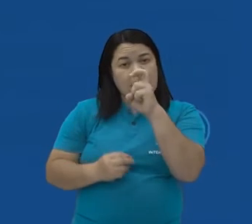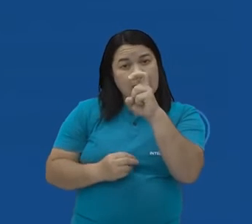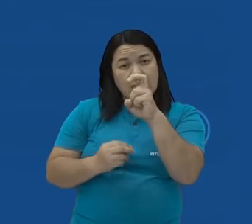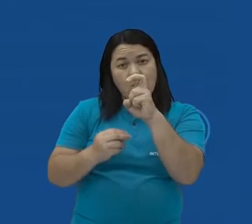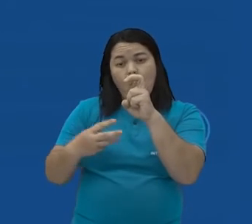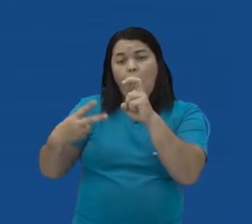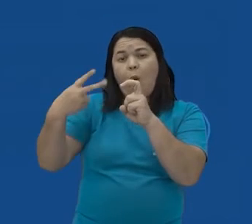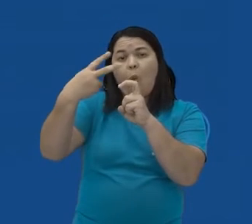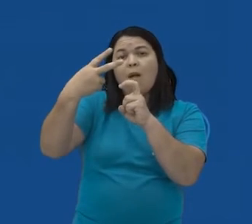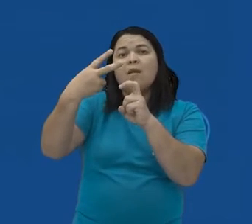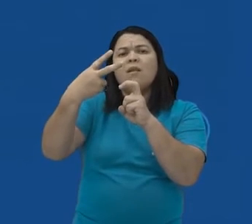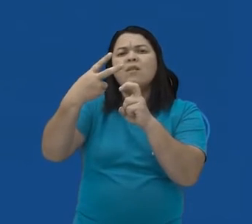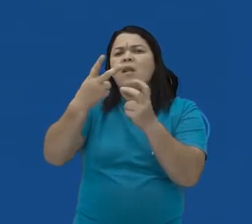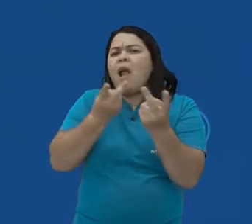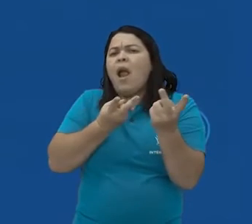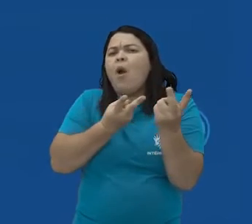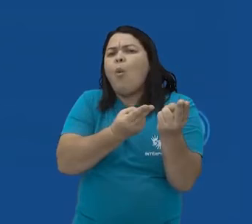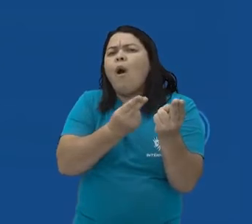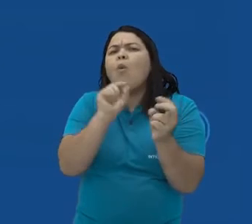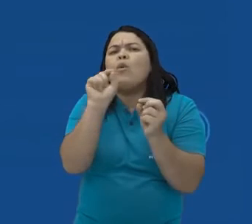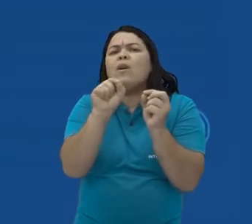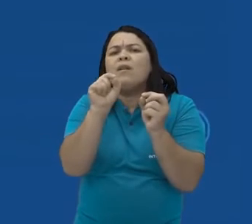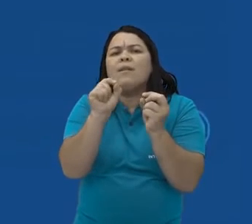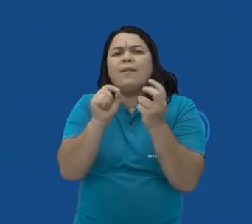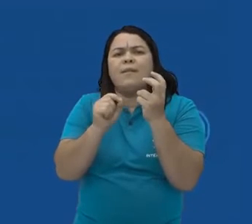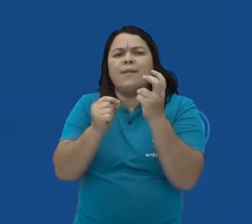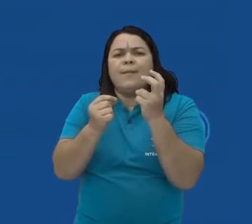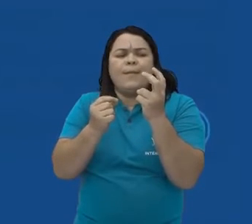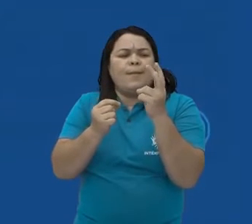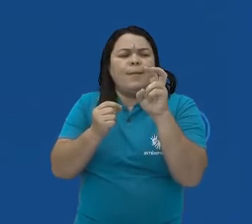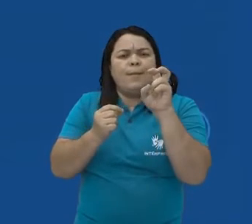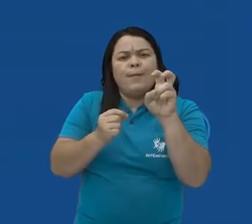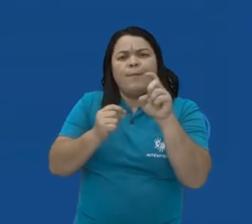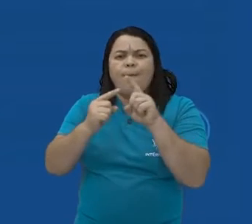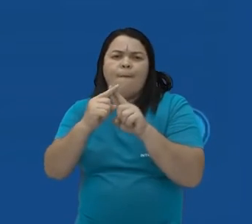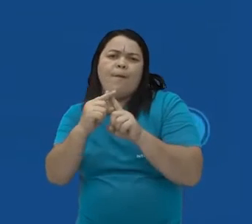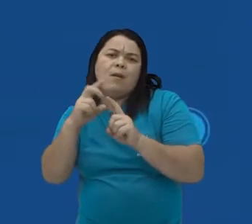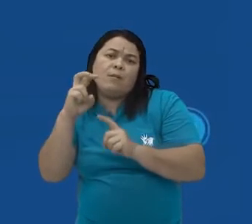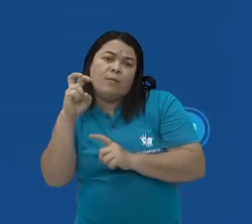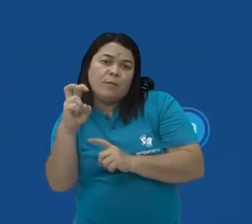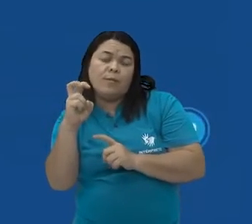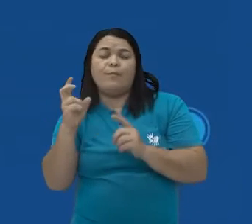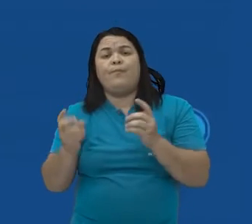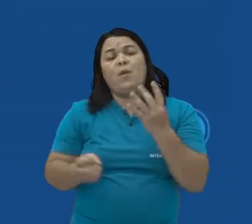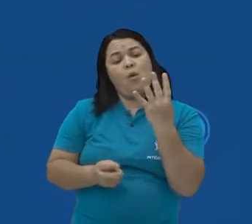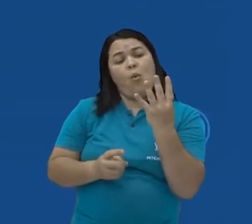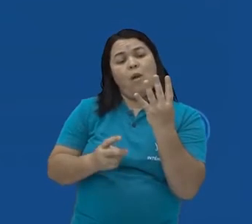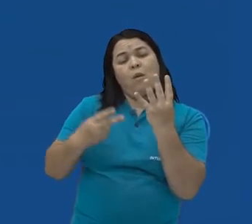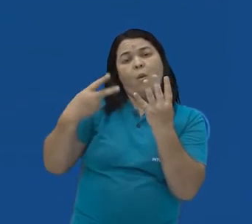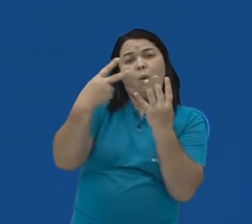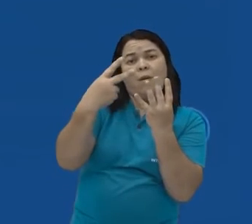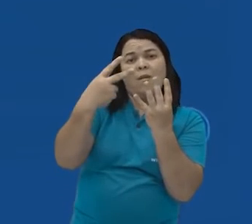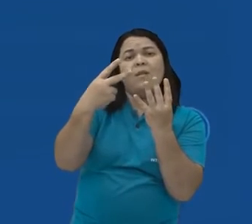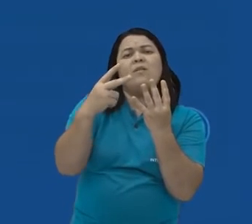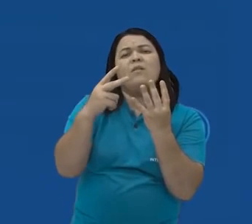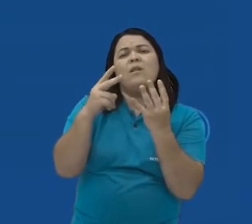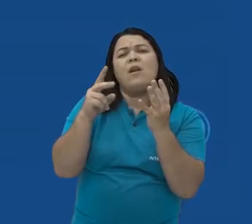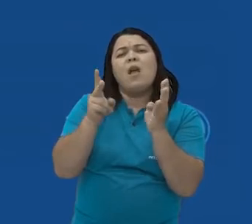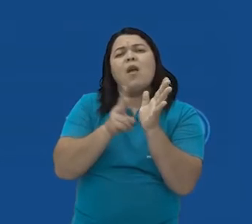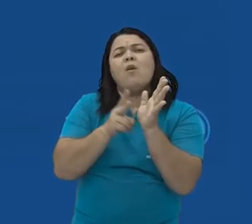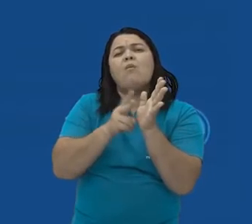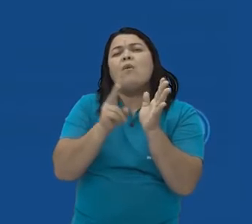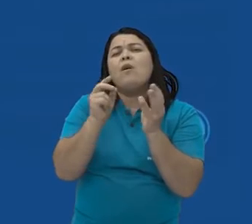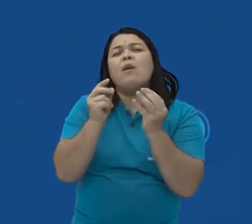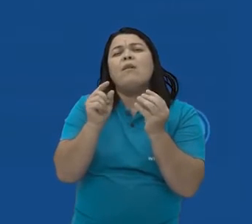4 ao quadrado é a mesma coisa do que multiplicarmos 4 vezes 4. Por esse motivo, então, nós temos